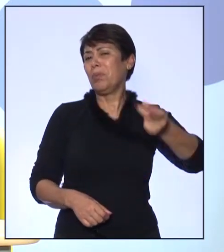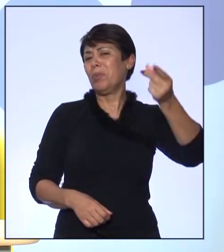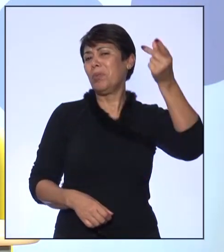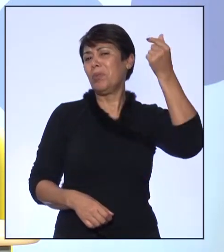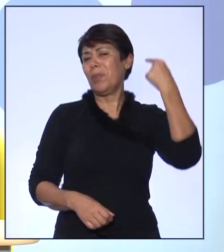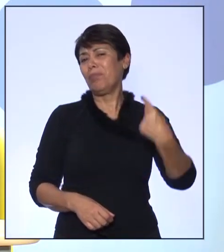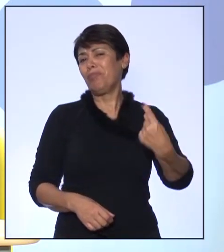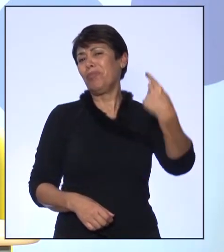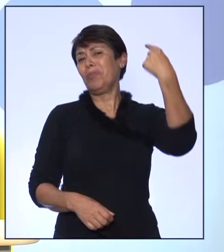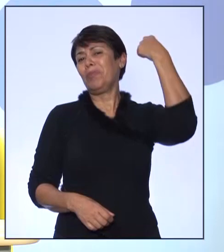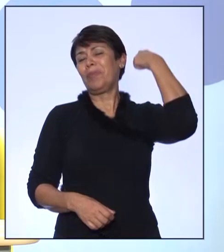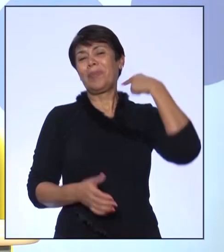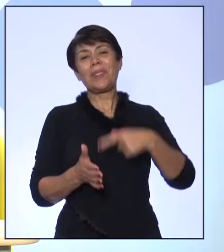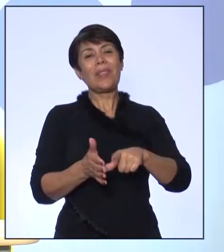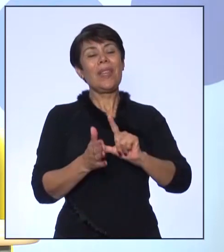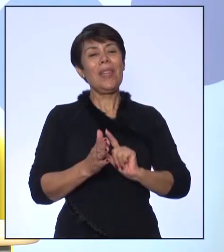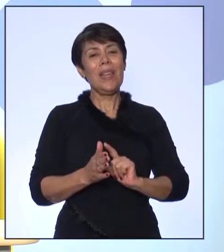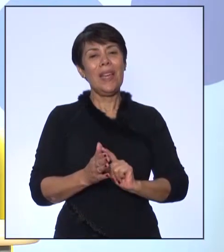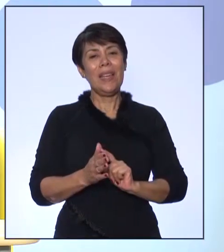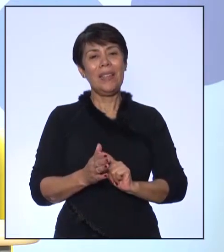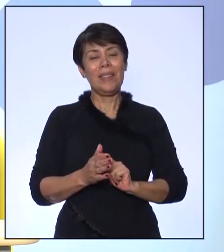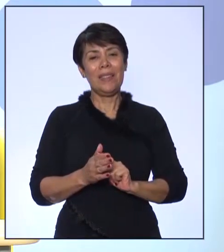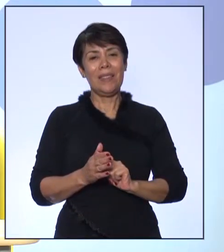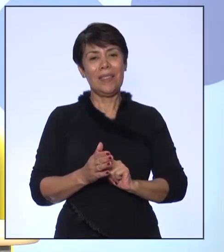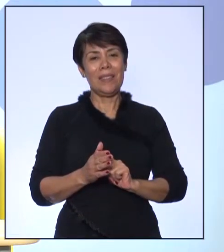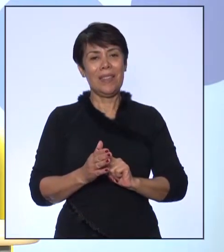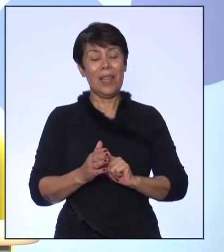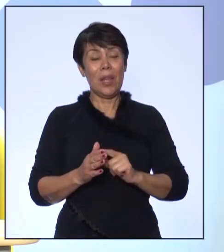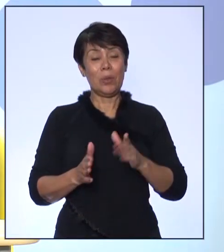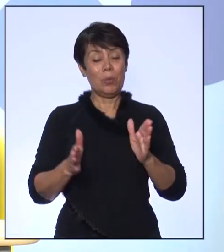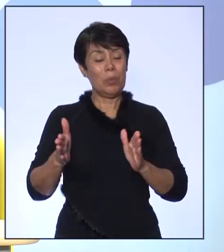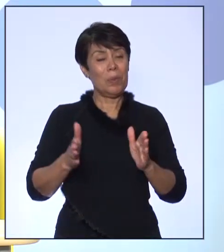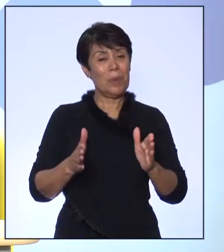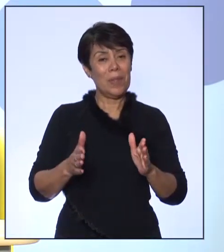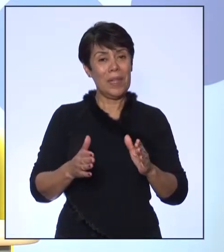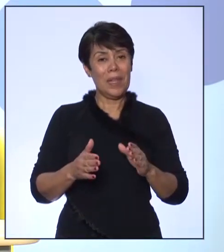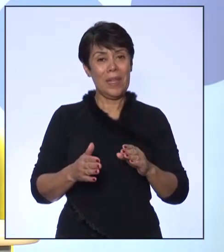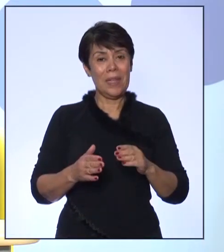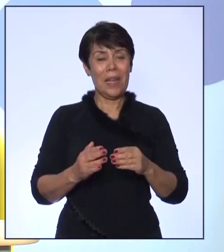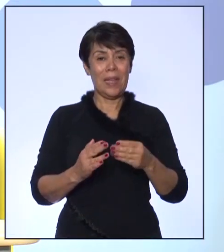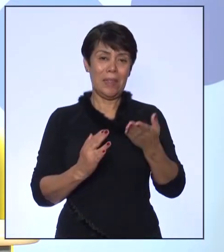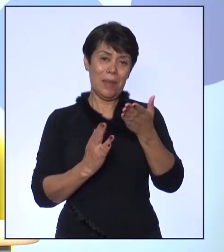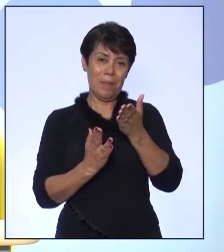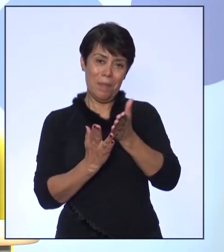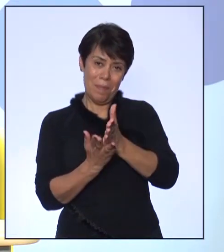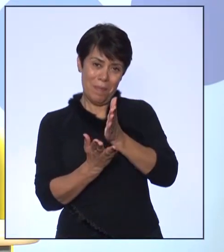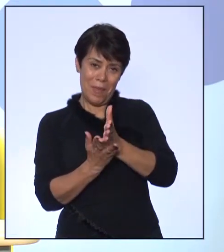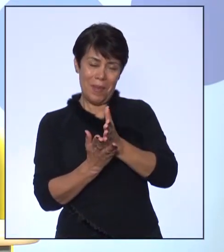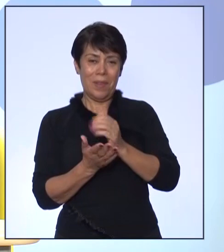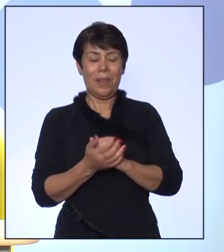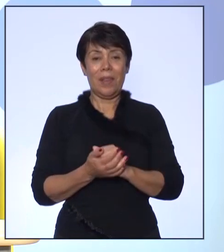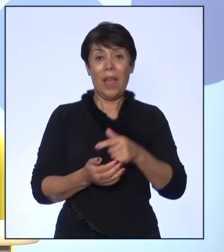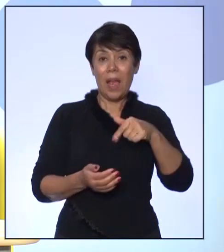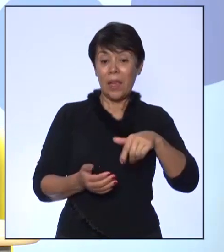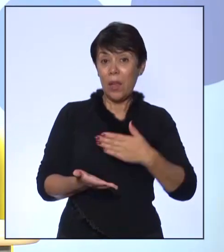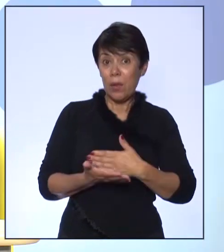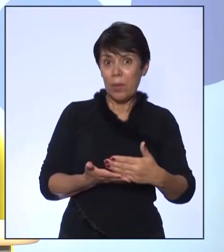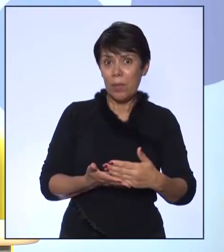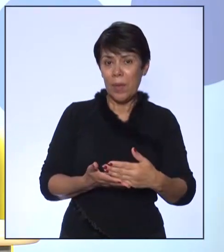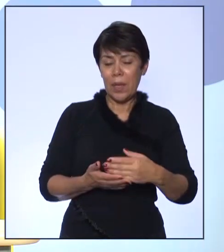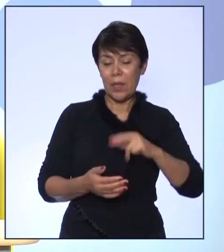ali bem antes da Idade Média, inclusive. Então, né, aqui no Brasil ele chega, né, a partir da colonização